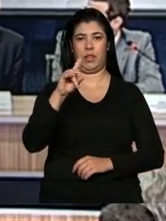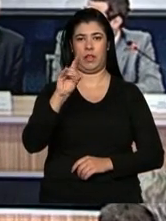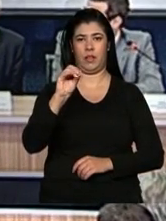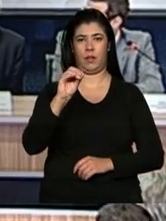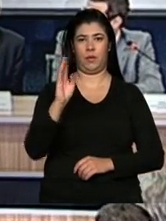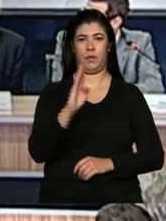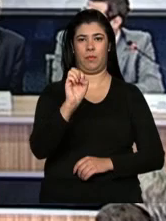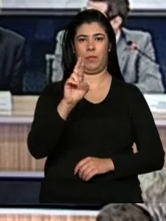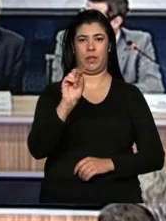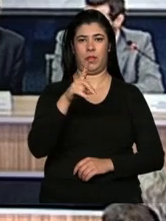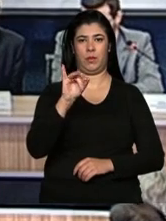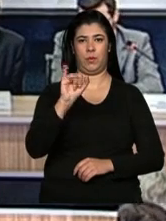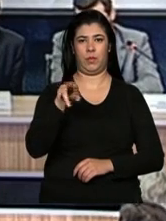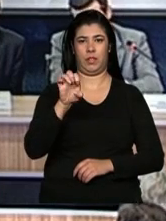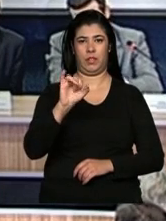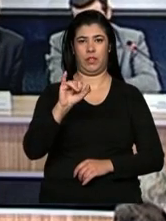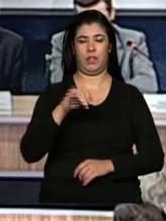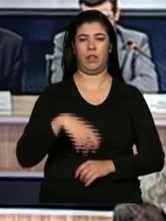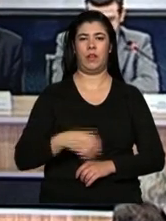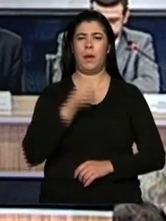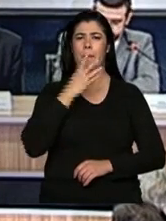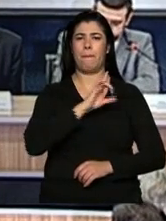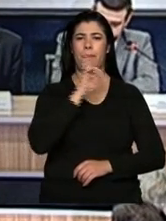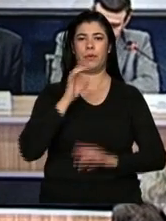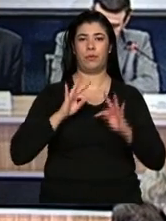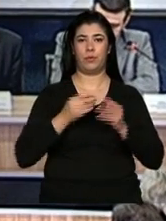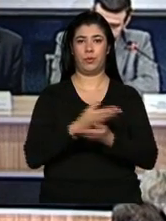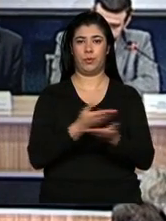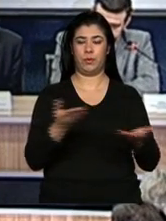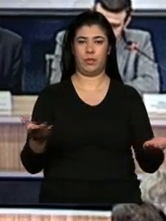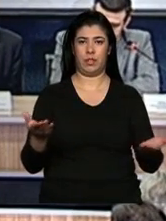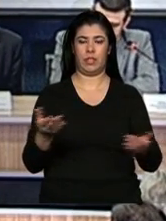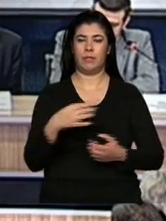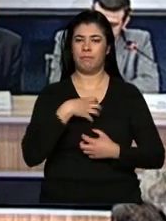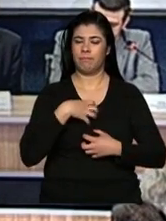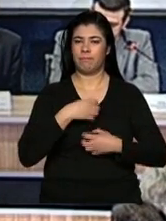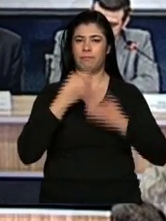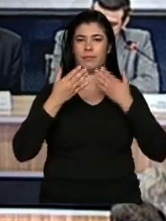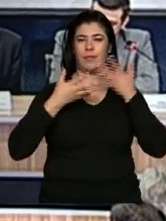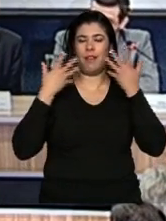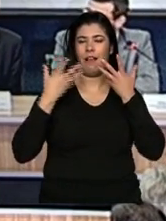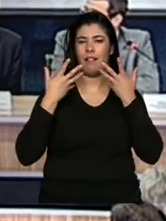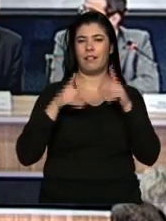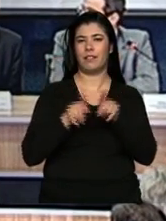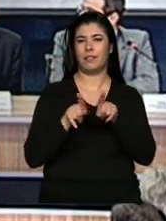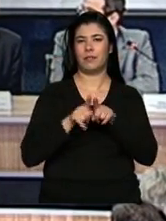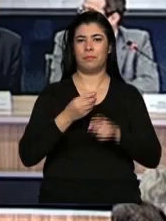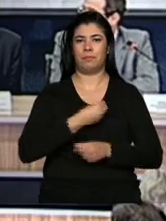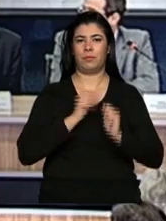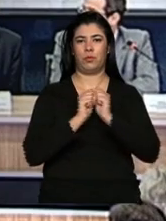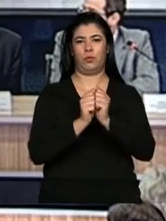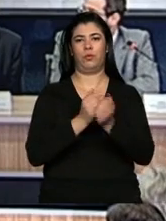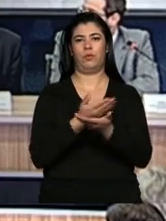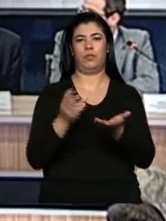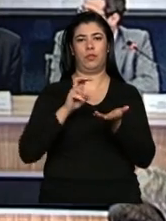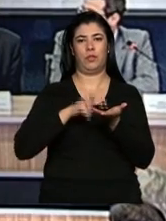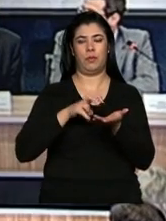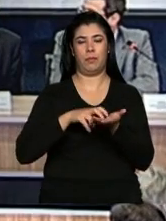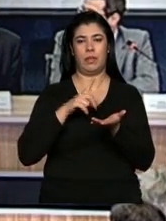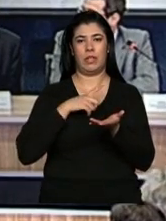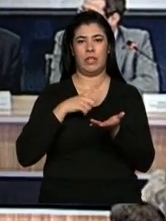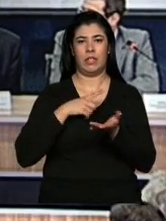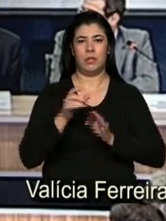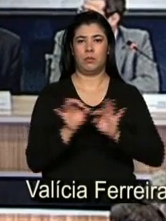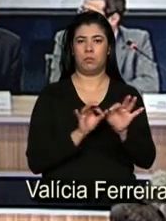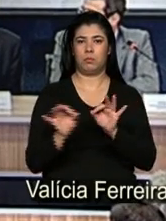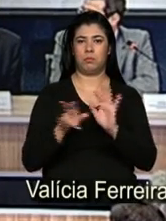todos bom dia a todos e a todas é uma alegria est aqui nessa manhã Eh comandando essa essa